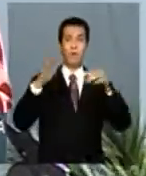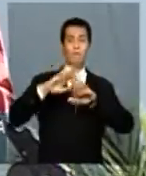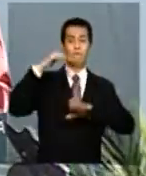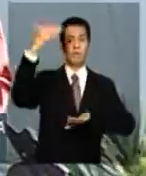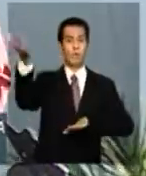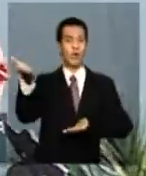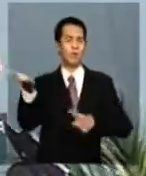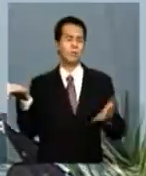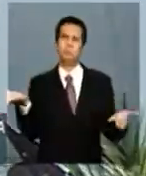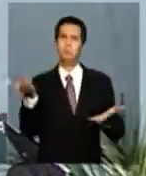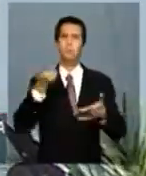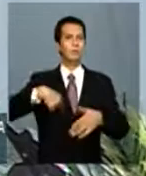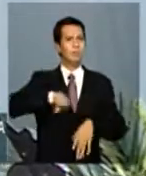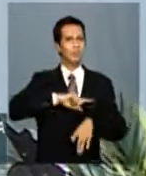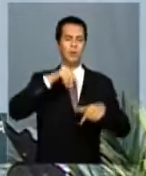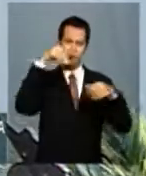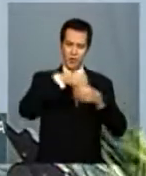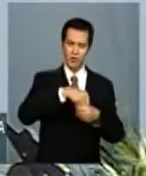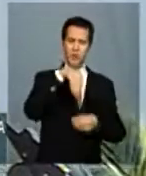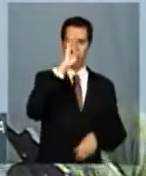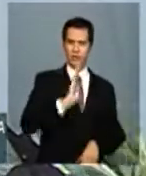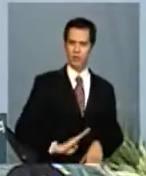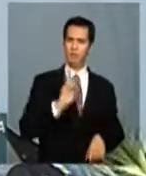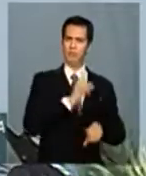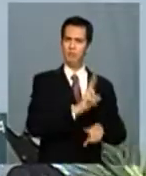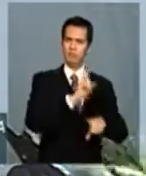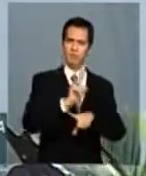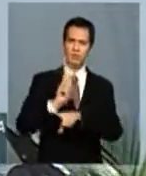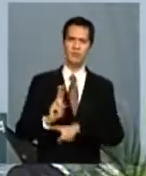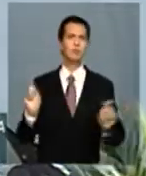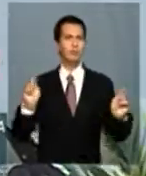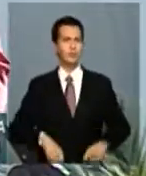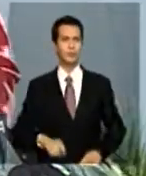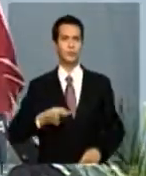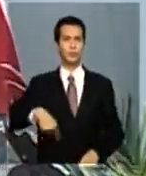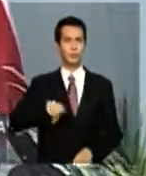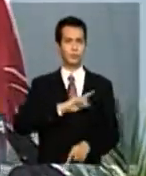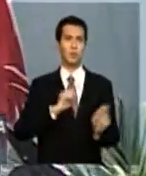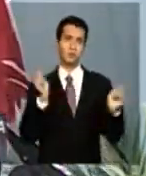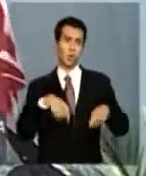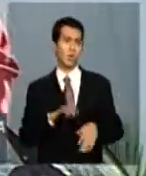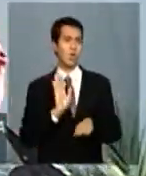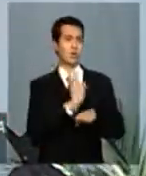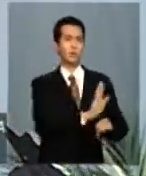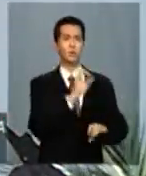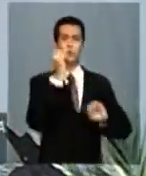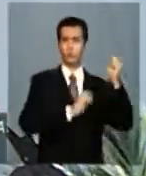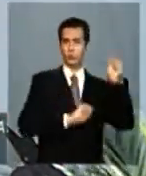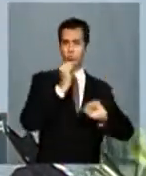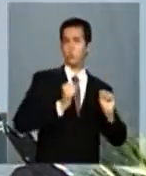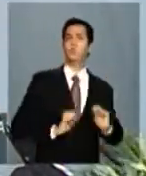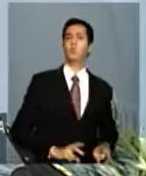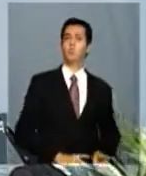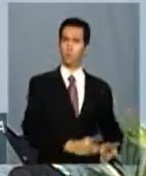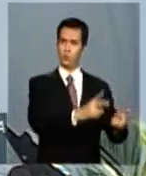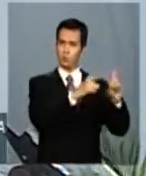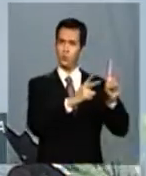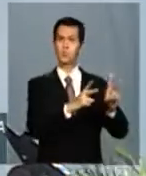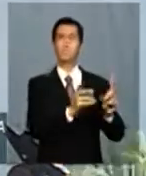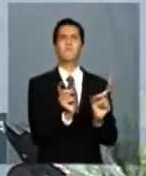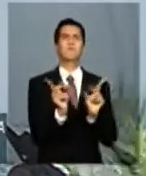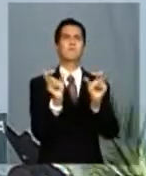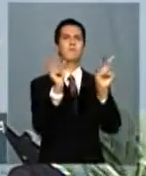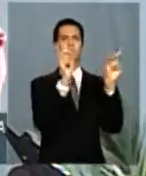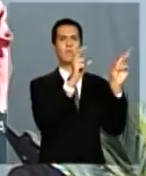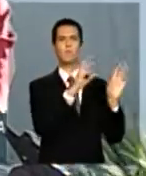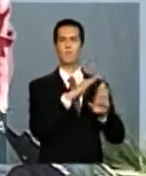internacional. Nós temos condições de garantir que as nossas indústrias continuem